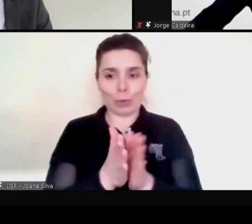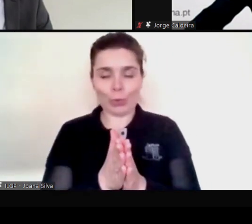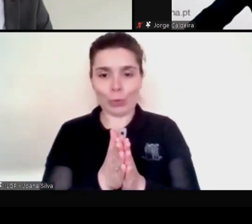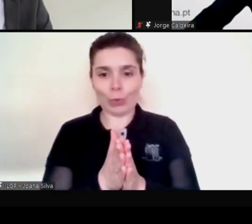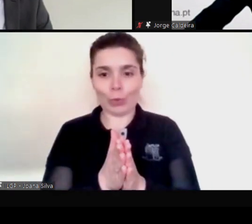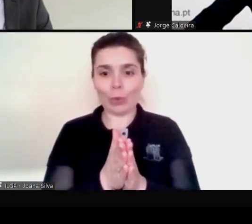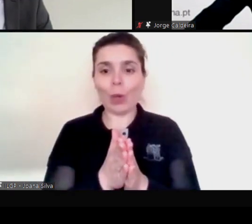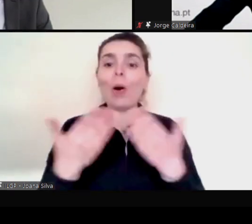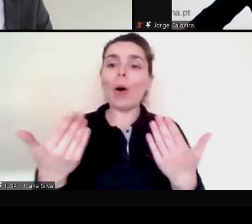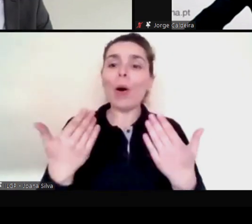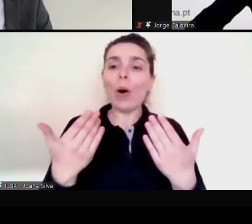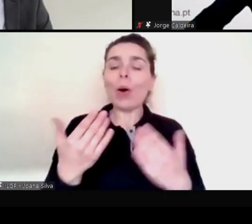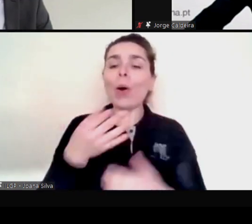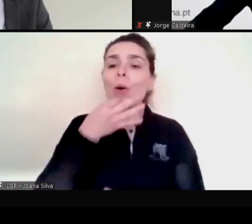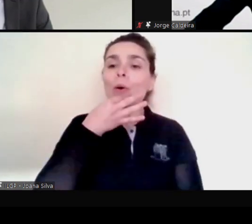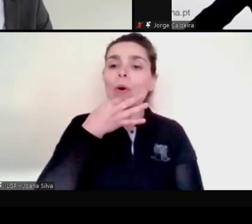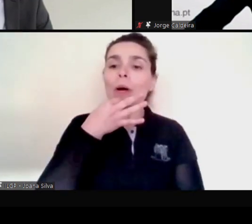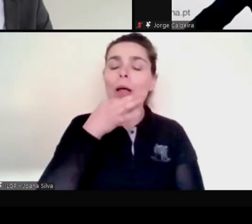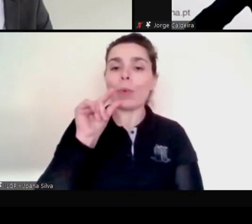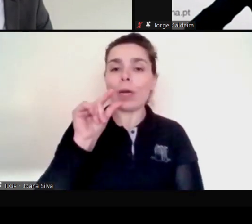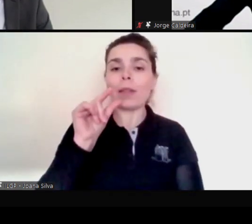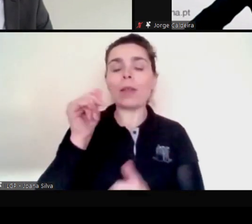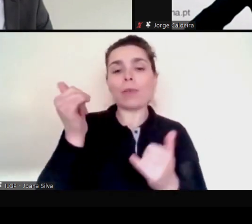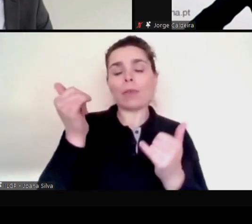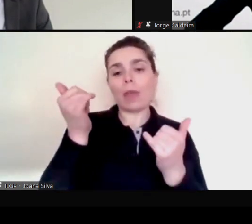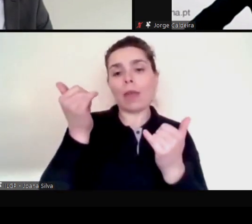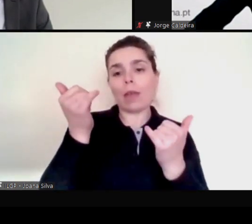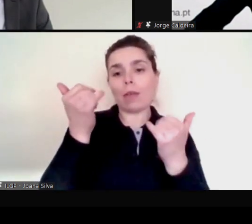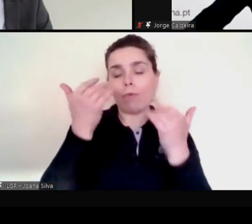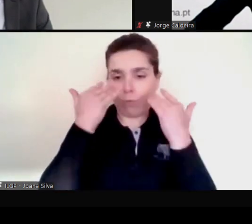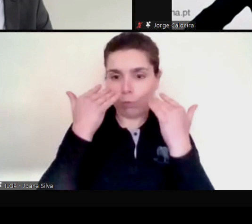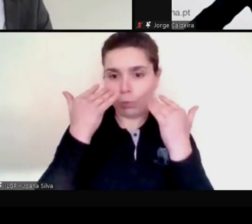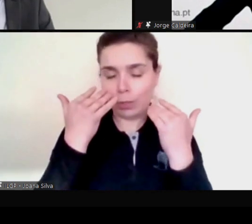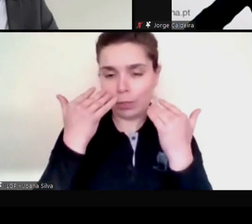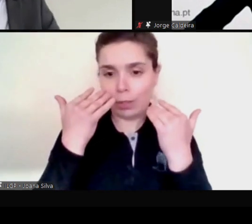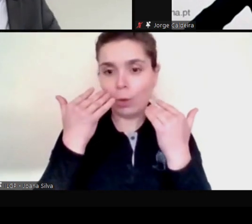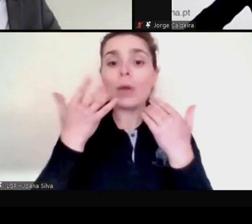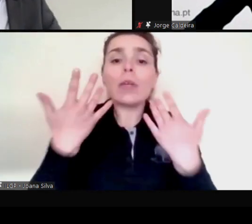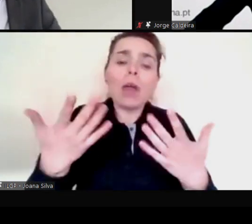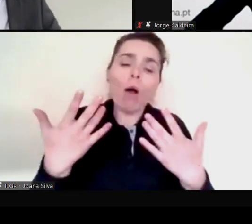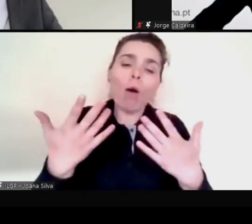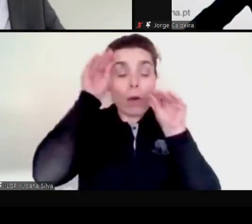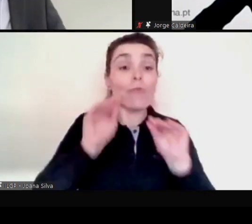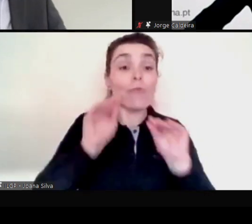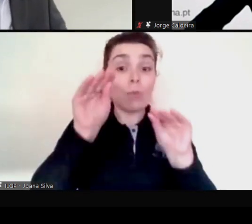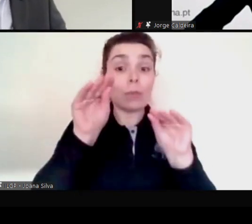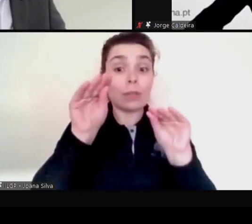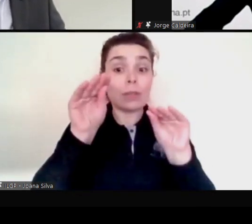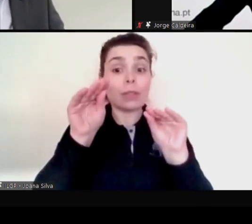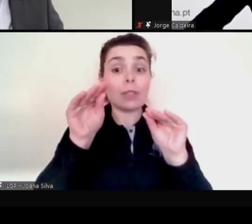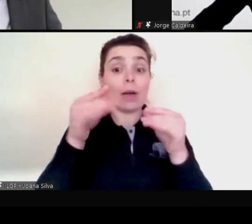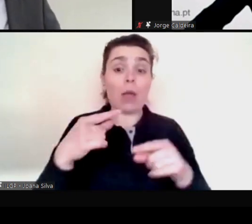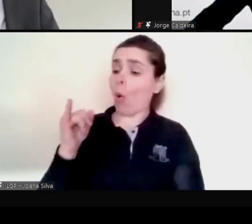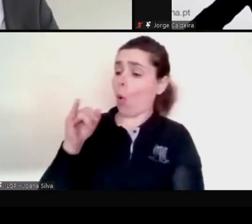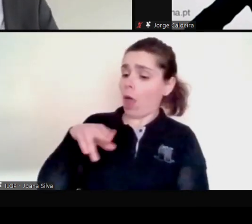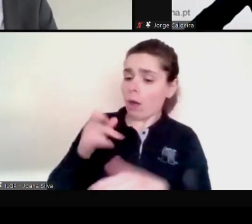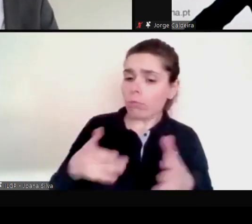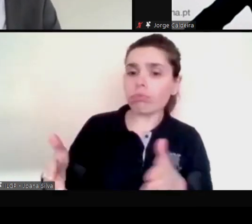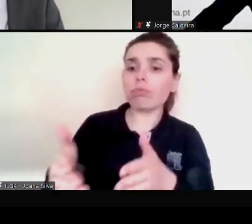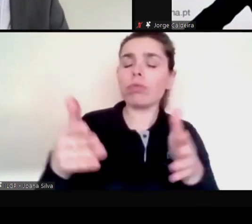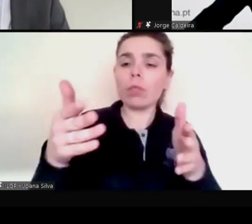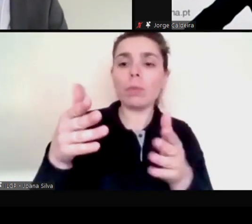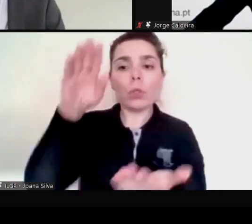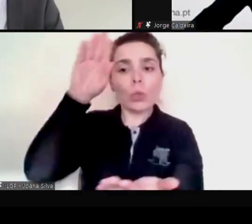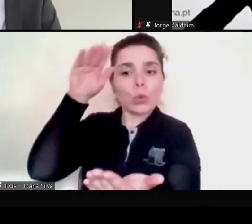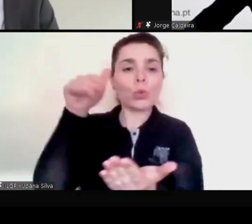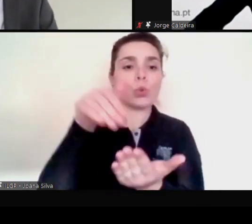então falar um bocadinho da formação e-learning, muito em particular da formação MOOC que o INA está a promover. O INA tem feito um grande caminho ao nível das soluções e